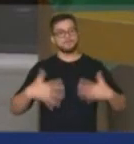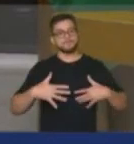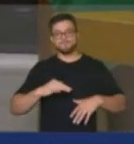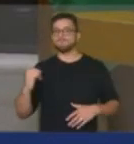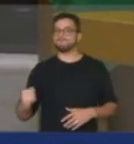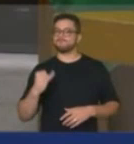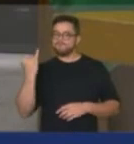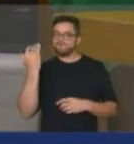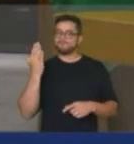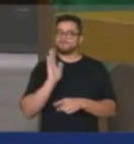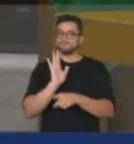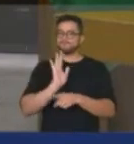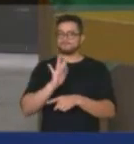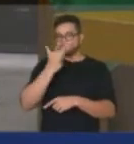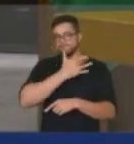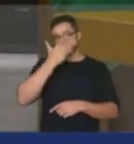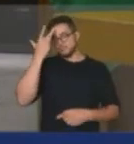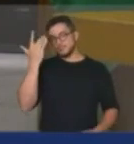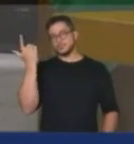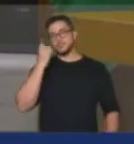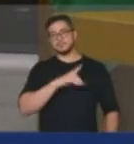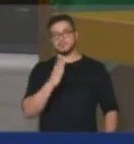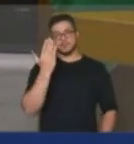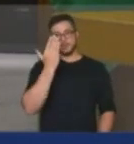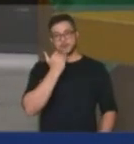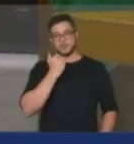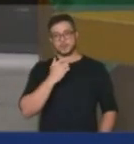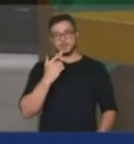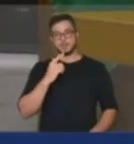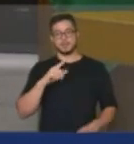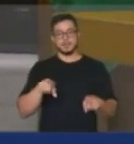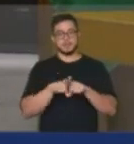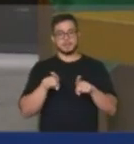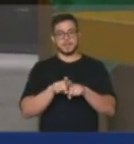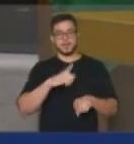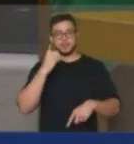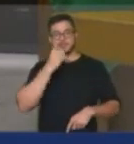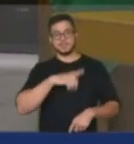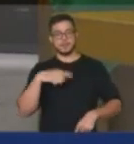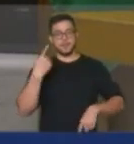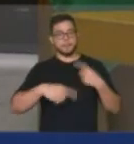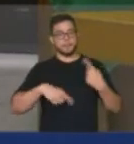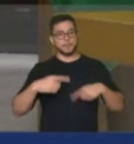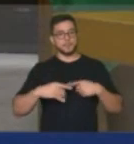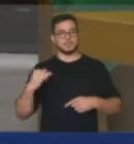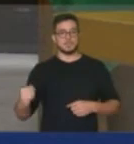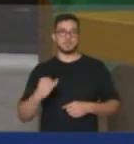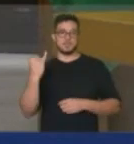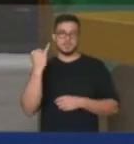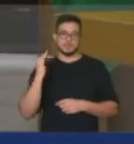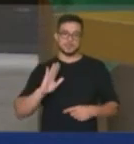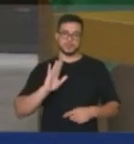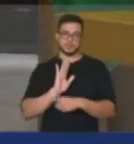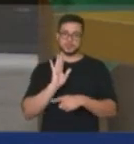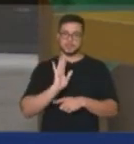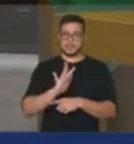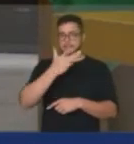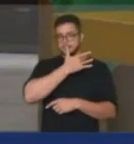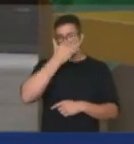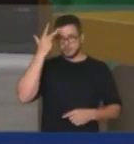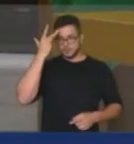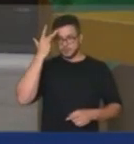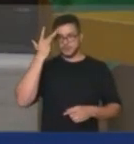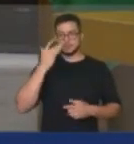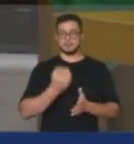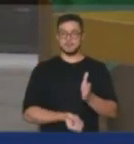se alimentarem e ter políticas que cheguem lá na ponta para o agricultor que produz alimentos e chega lá também nos